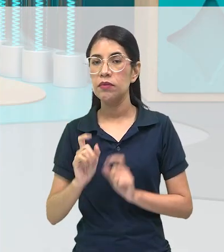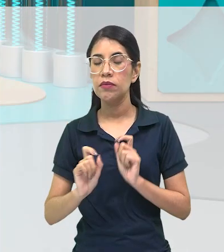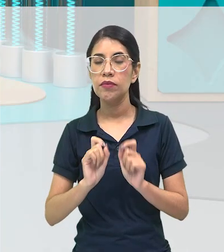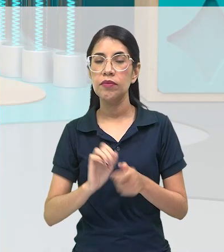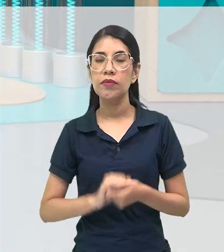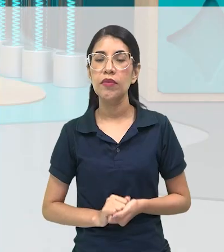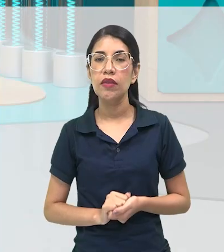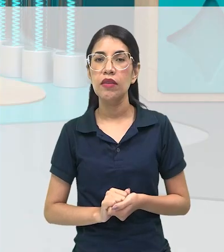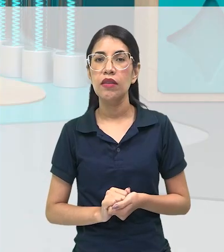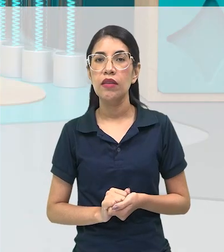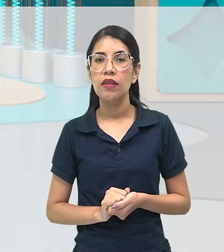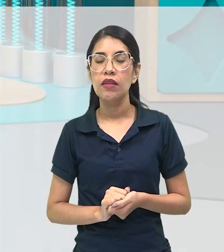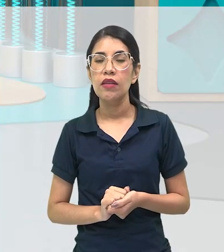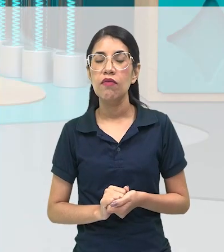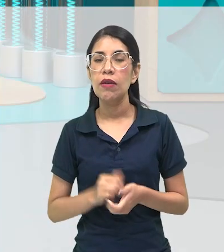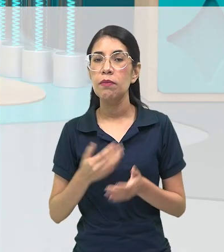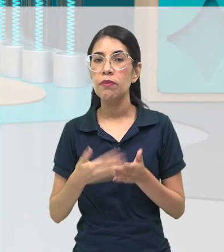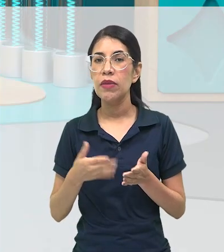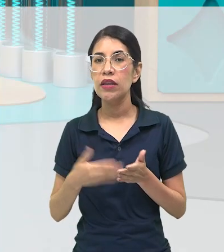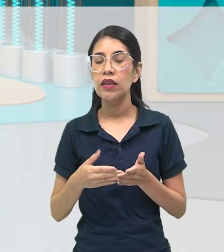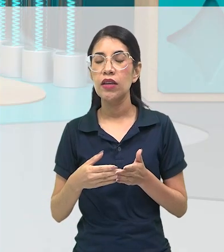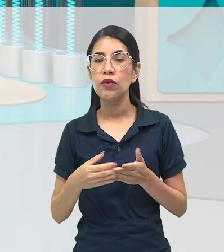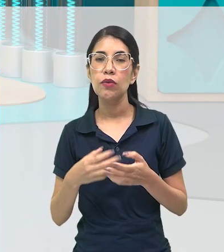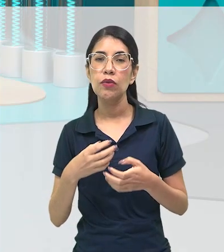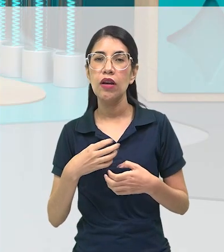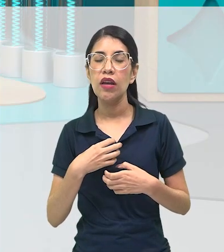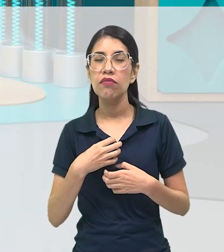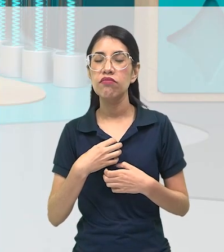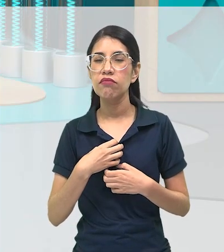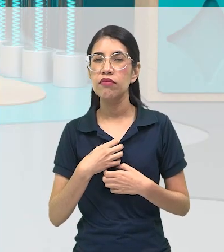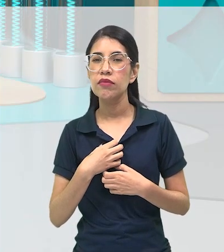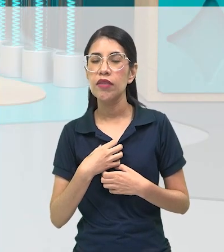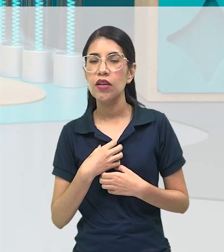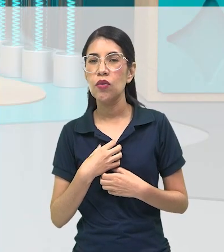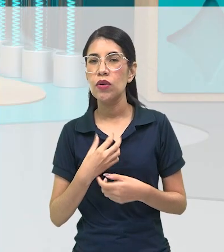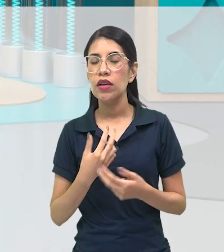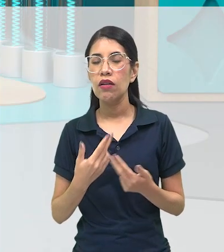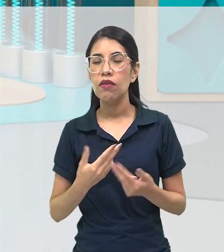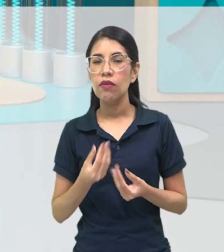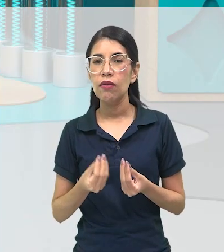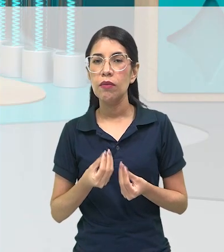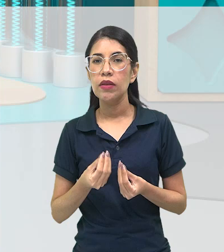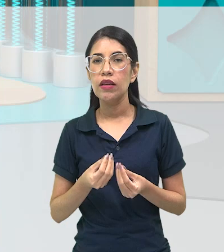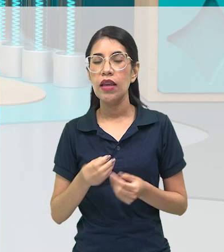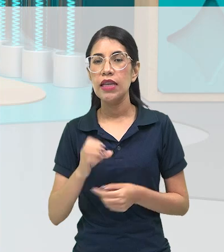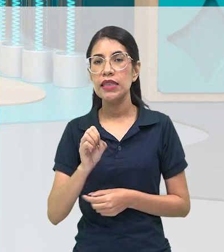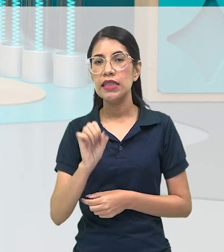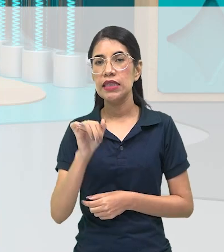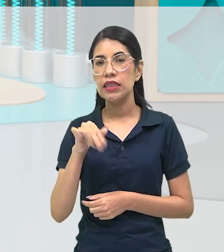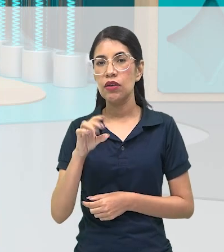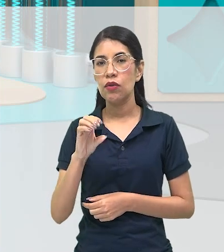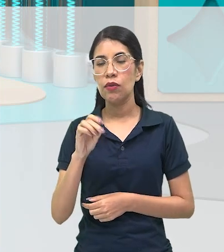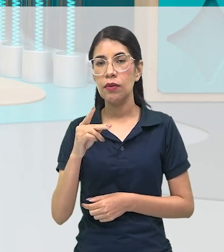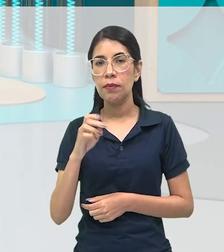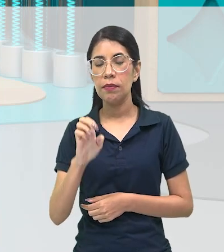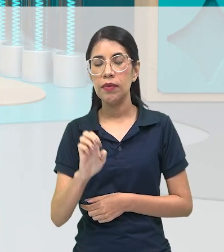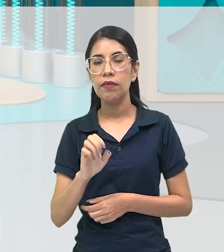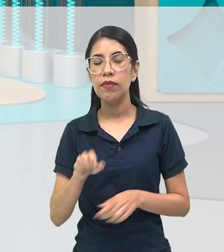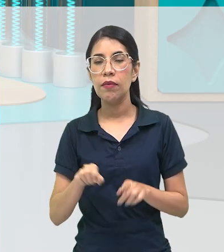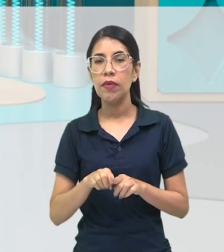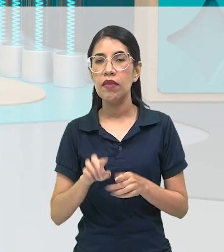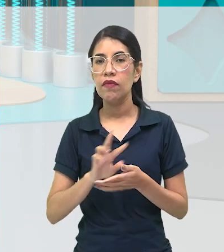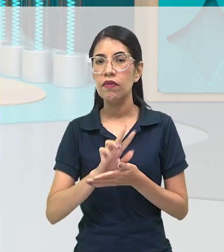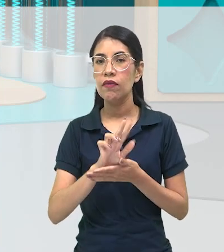é a perda dos sentidos, o desfalecimento, conhecido também como síncope. Várias são